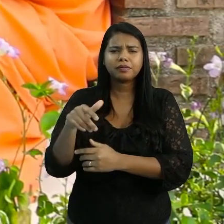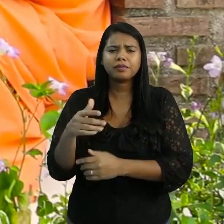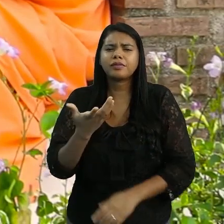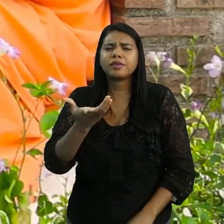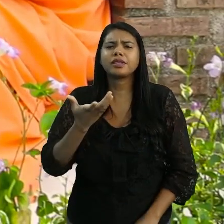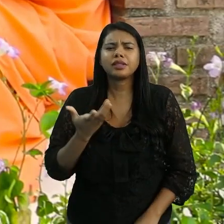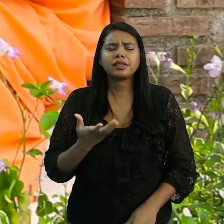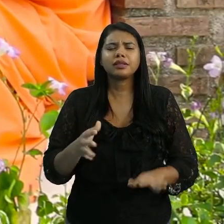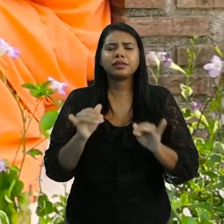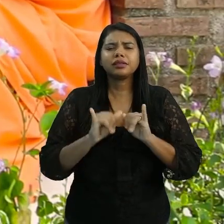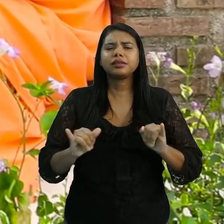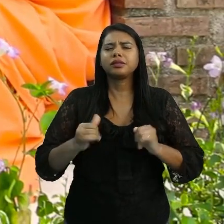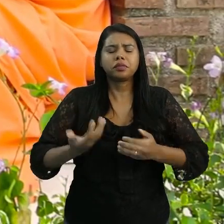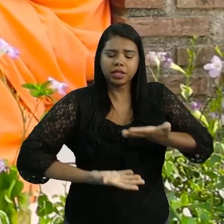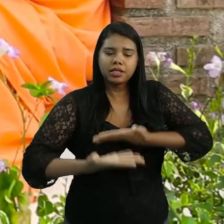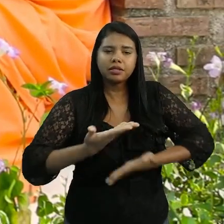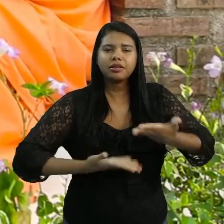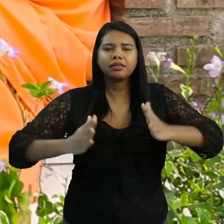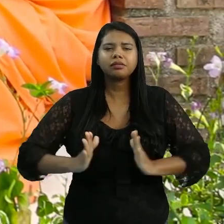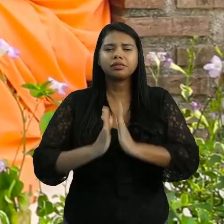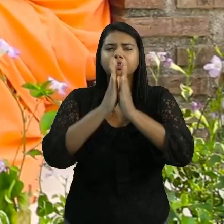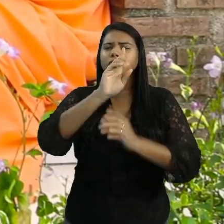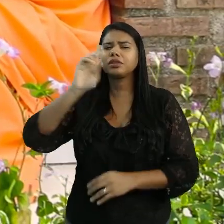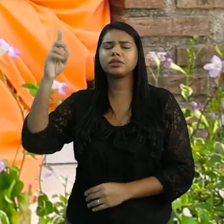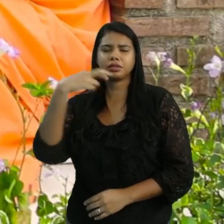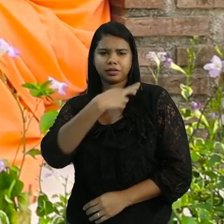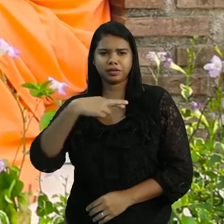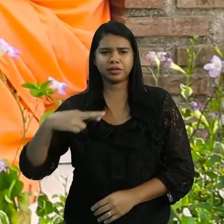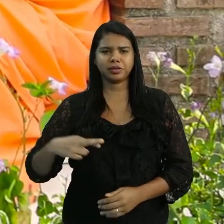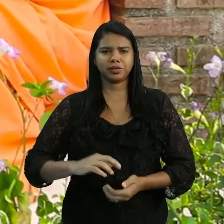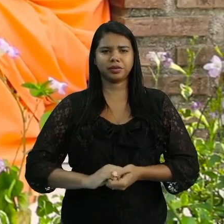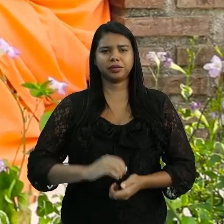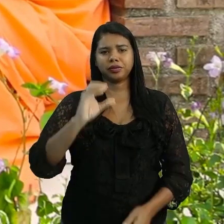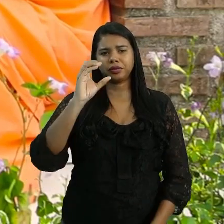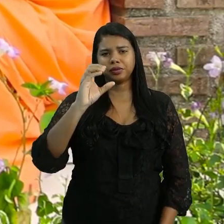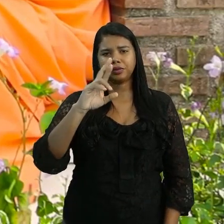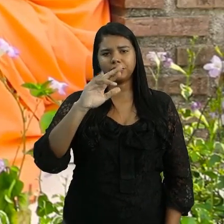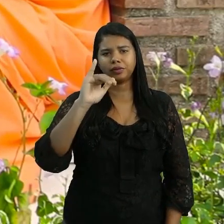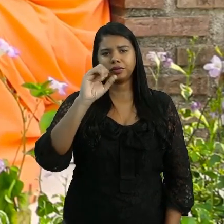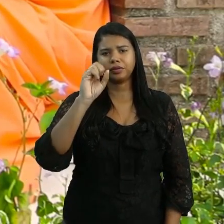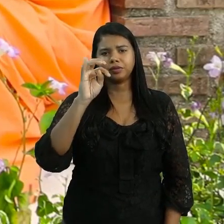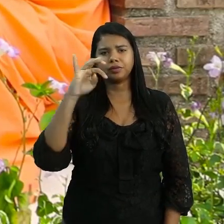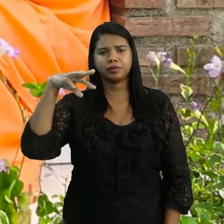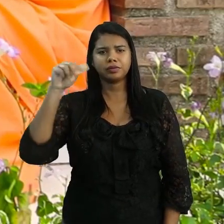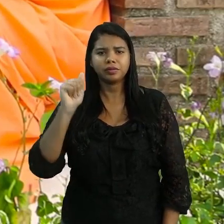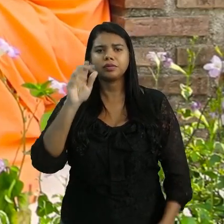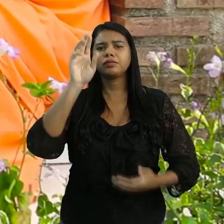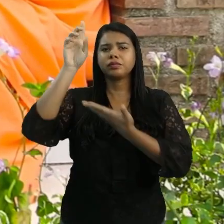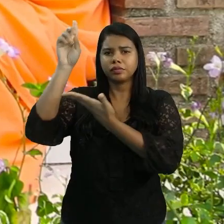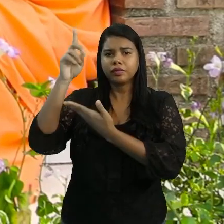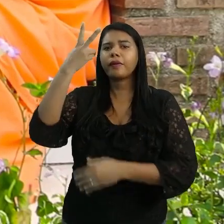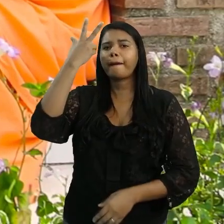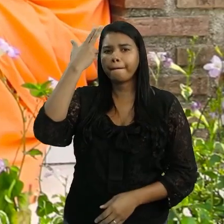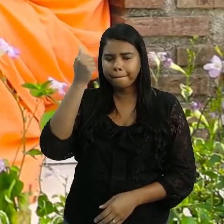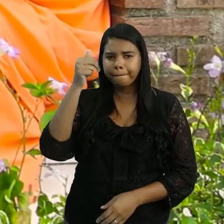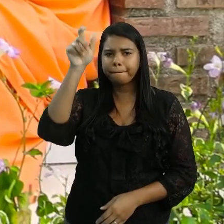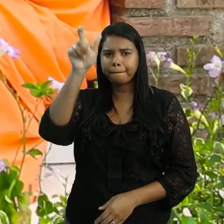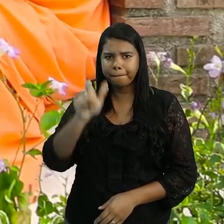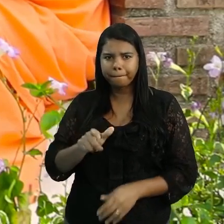espiritual. Sim. Então, nós somos um ser espiritual, somos uma alma, e a nossa natureza intrínseca, aquilo que